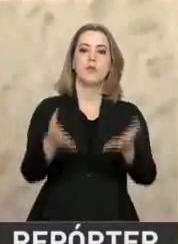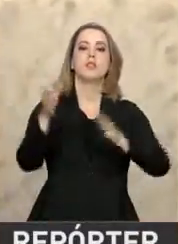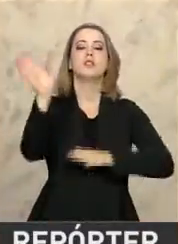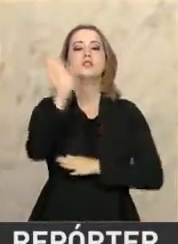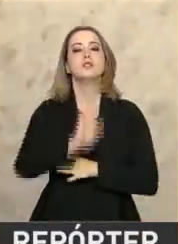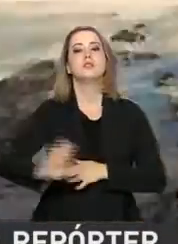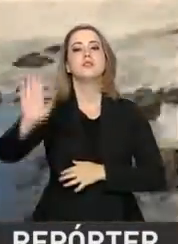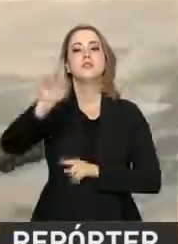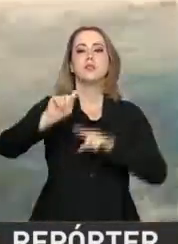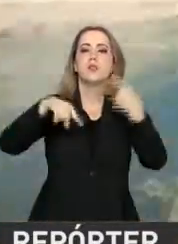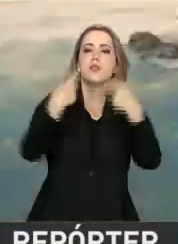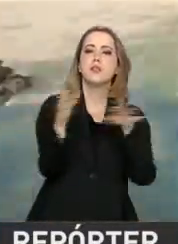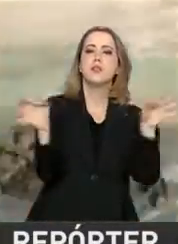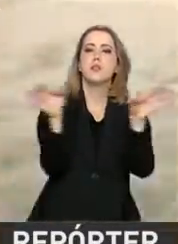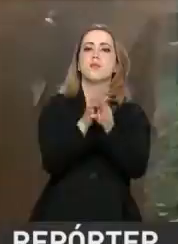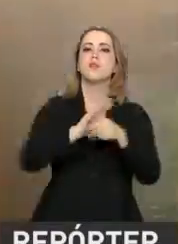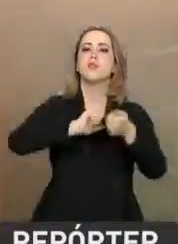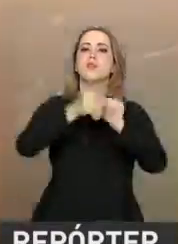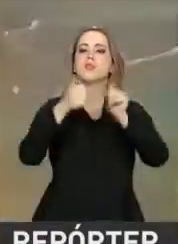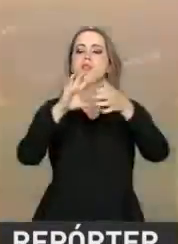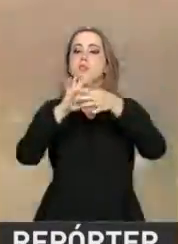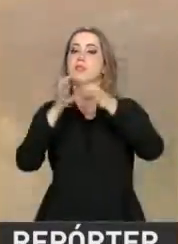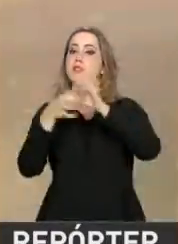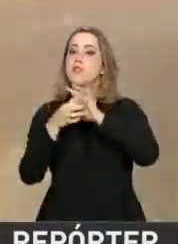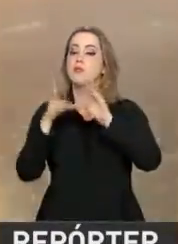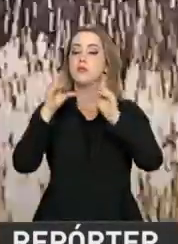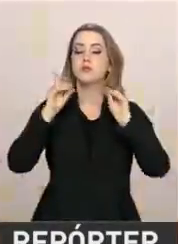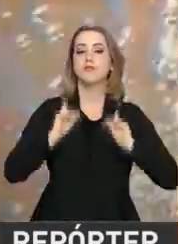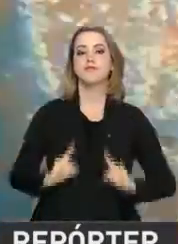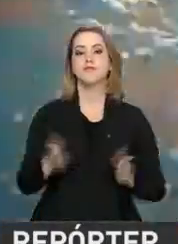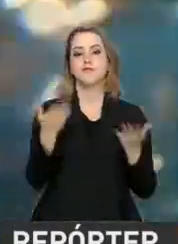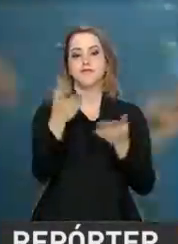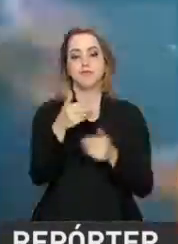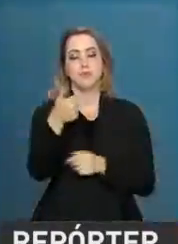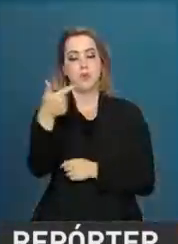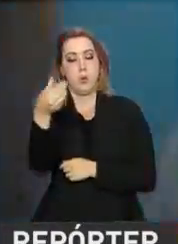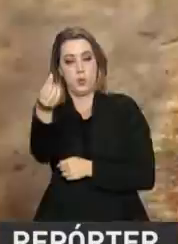após os jogos olímpicos e paraolímpicos rio 2016